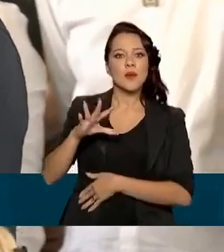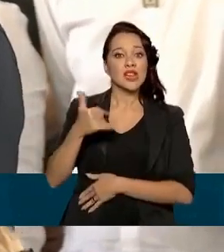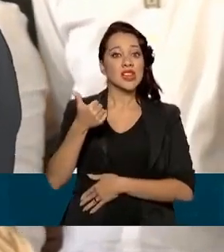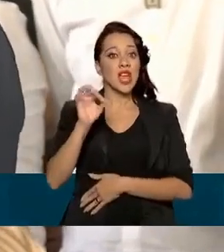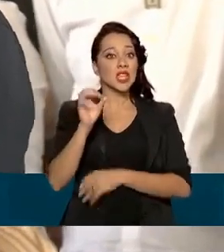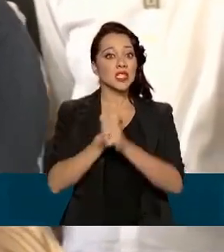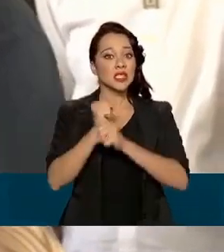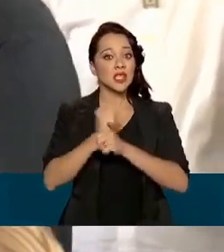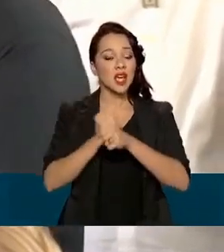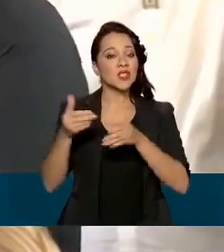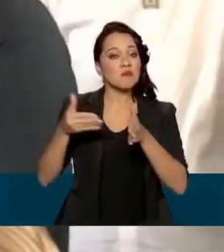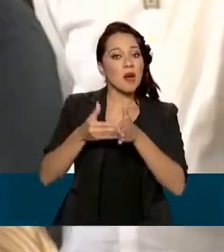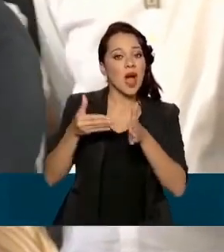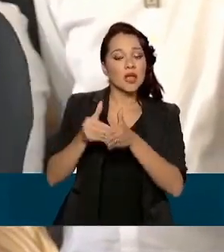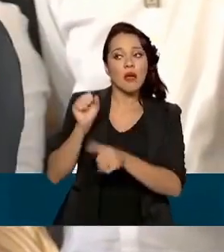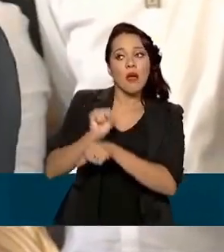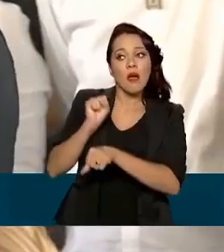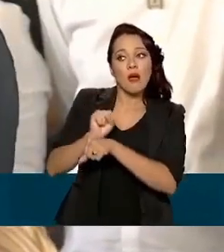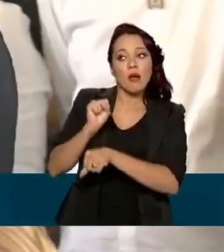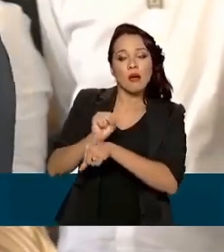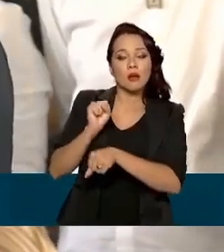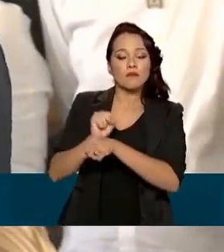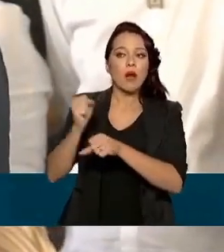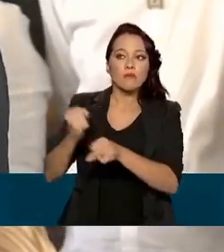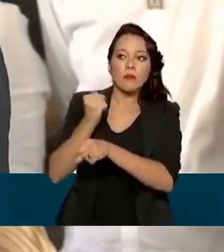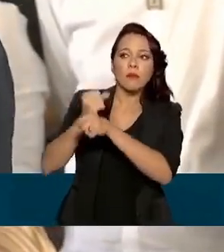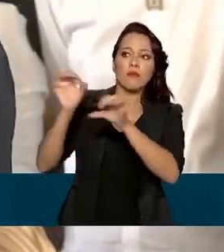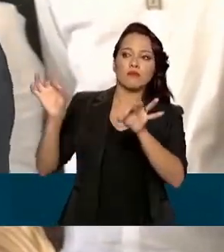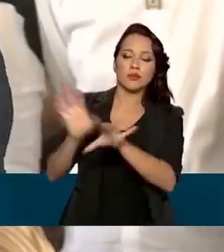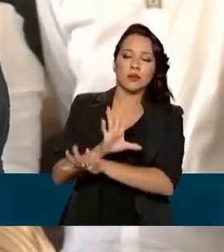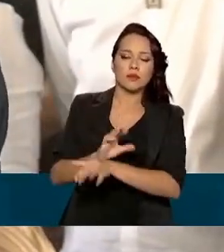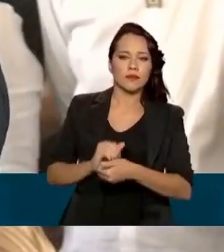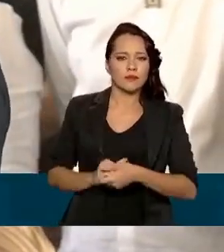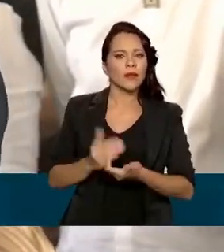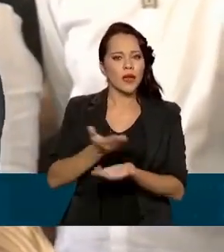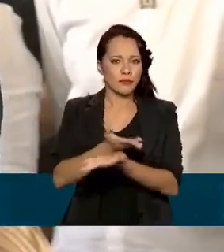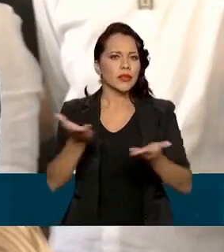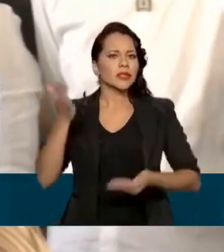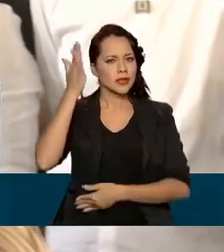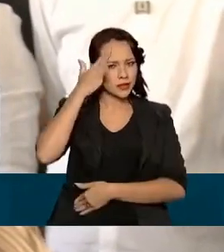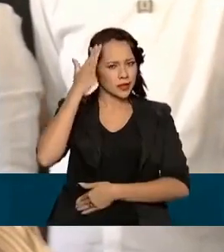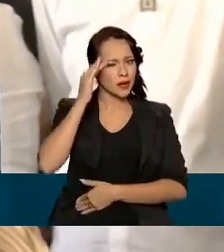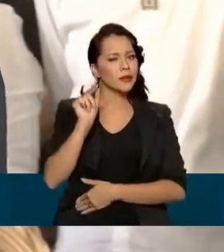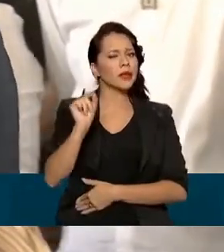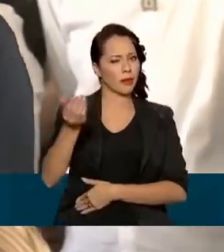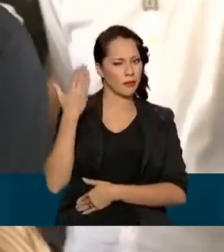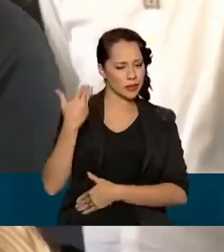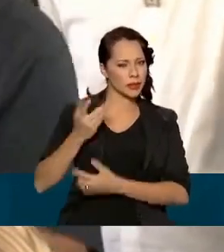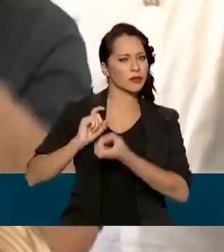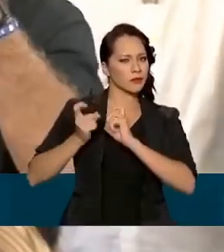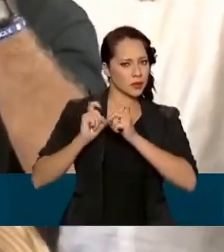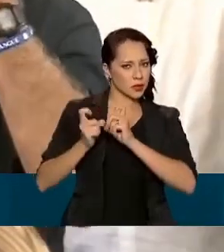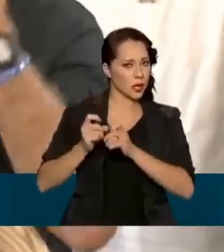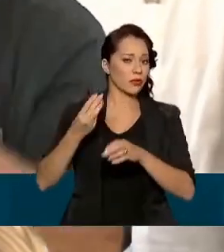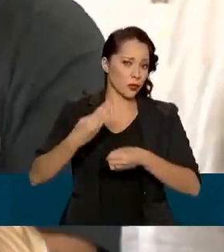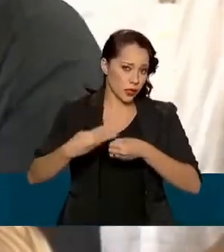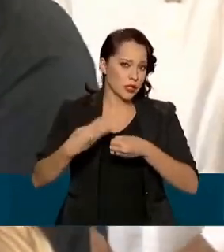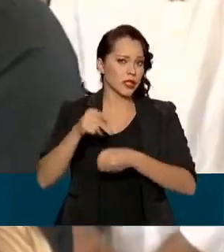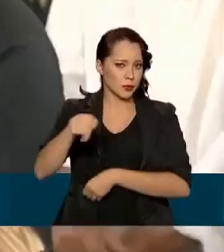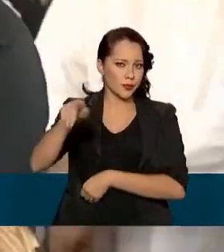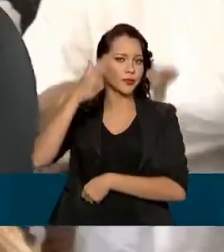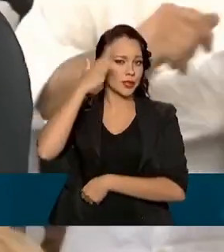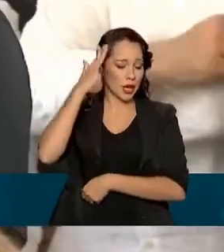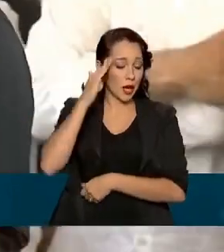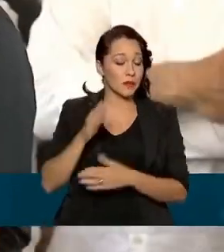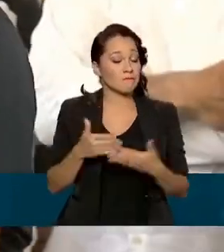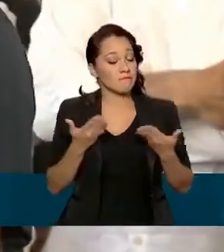anos, que estava aguardando a sua conclusão. Obviamente, vocês sabem quem administrava o município no passado.